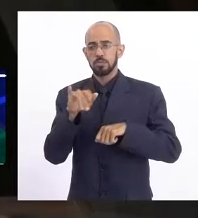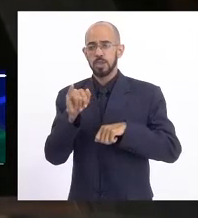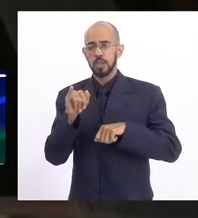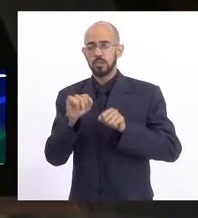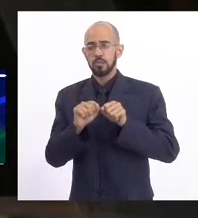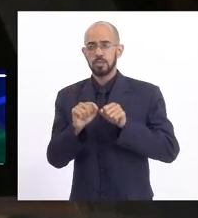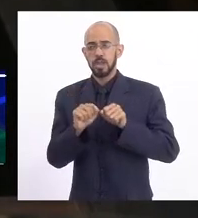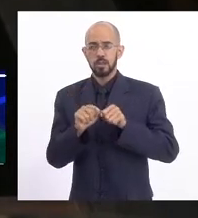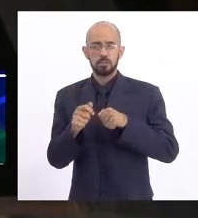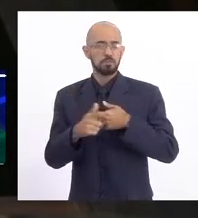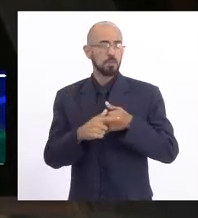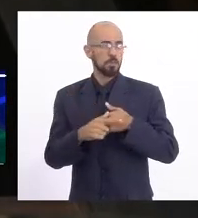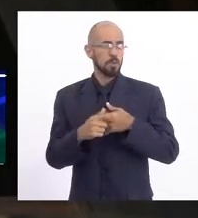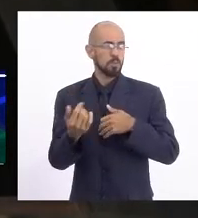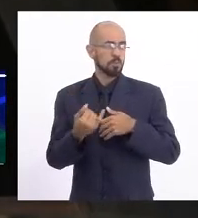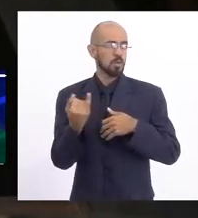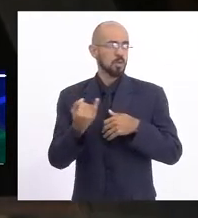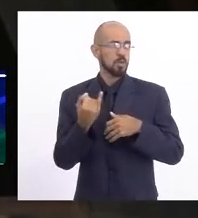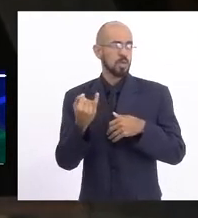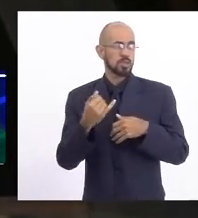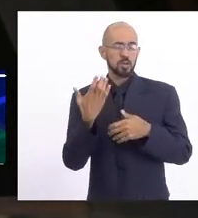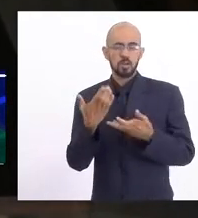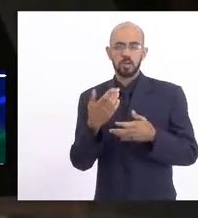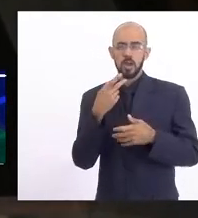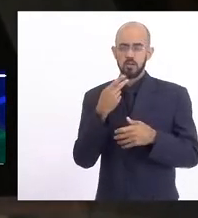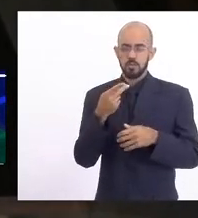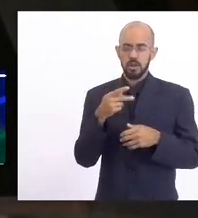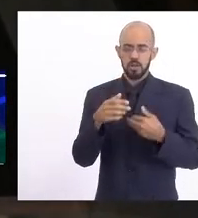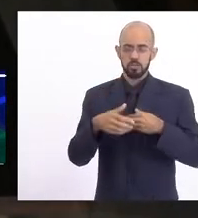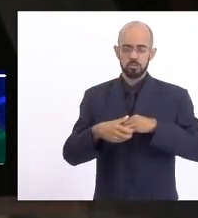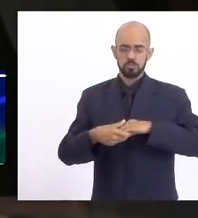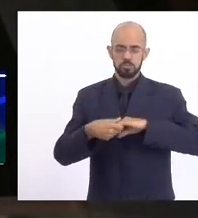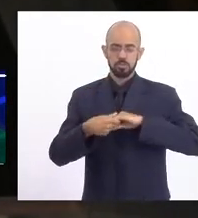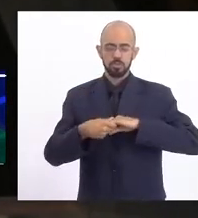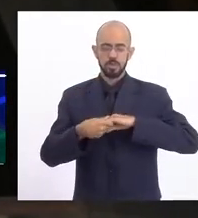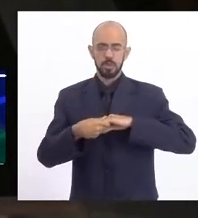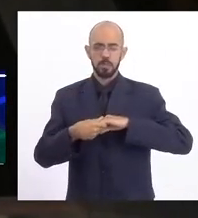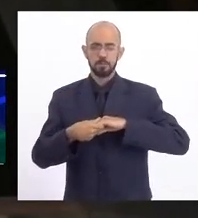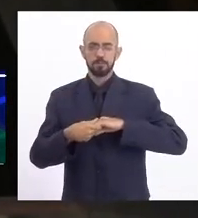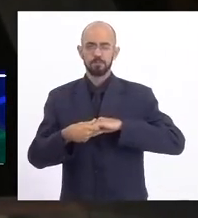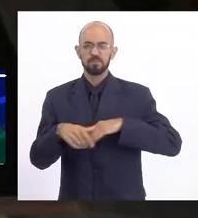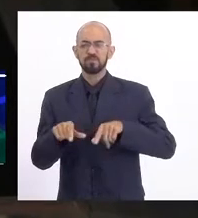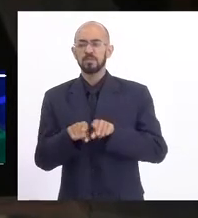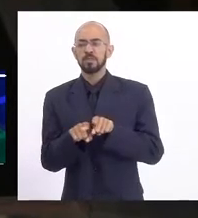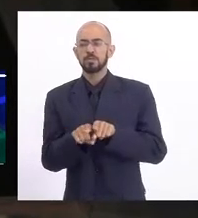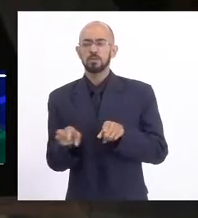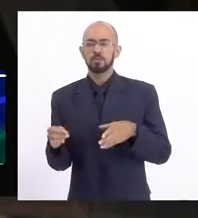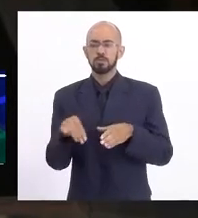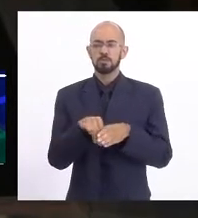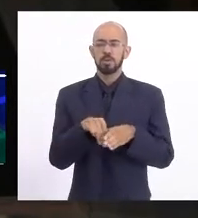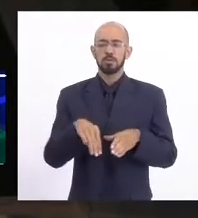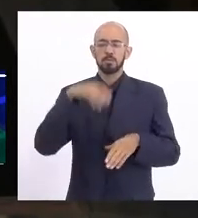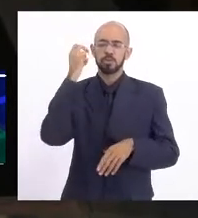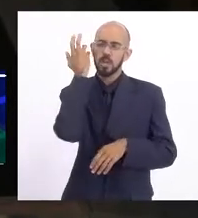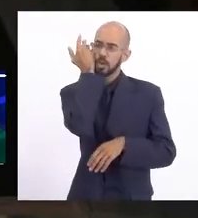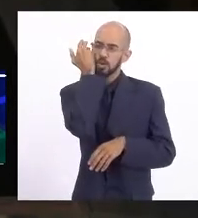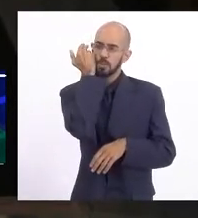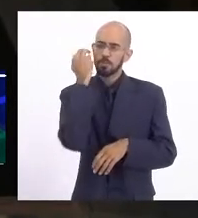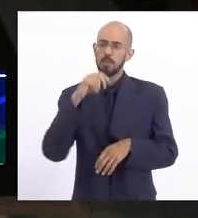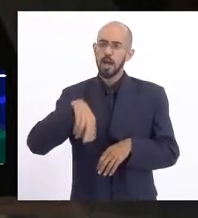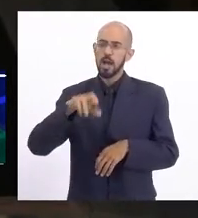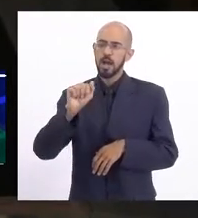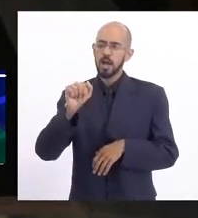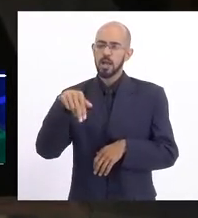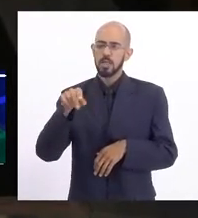papel muito importante que eu quero aqui ressaltar, assim como também os membros da CPI, deputado Eliomar Coelho, Anderson